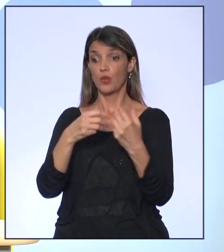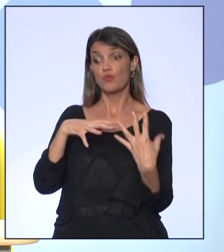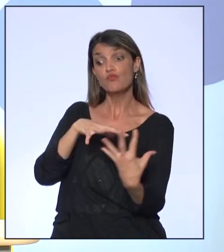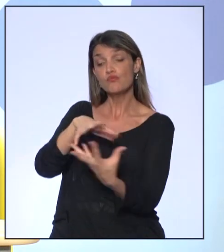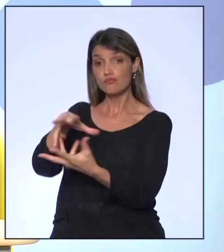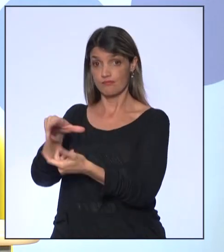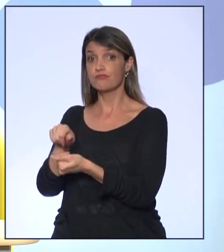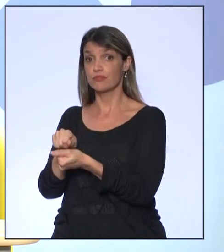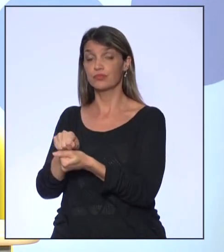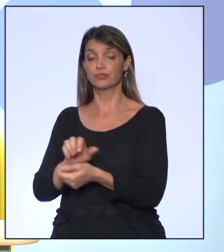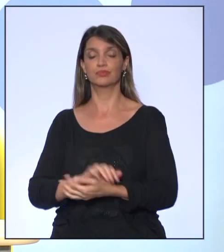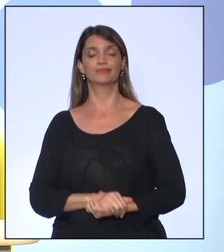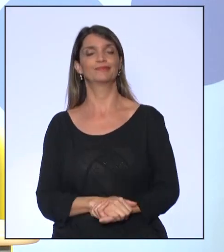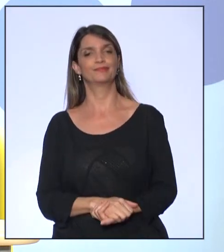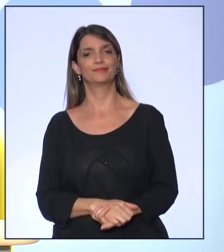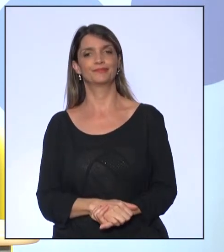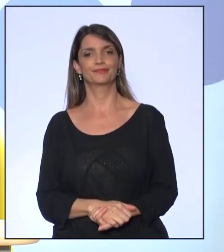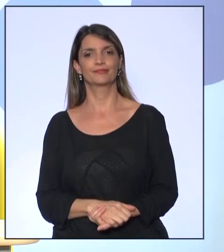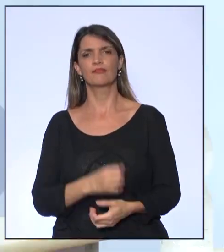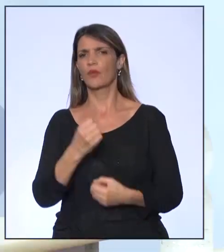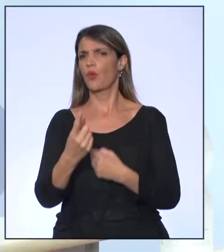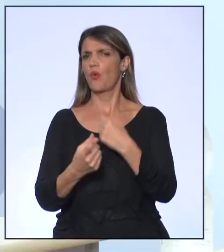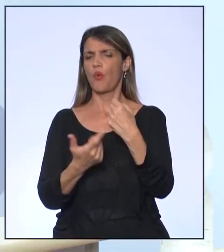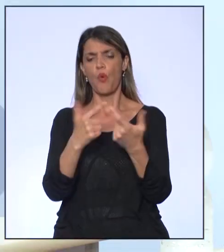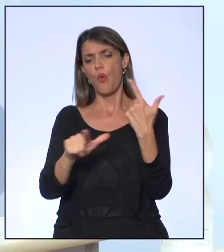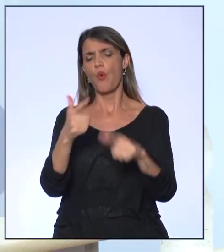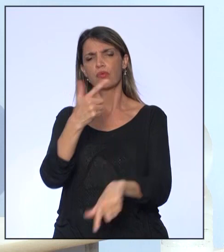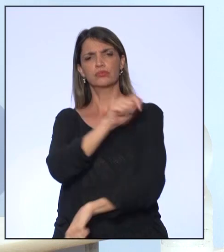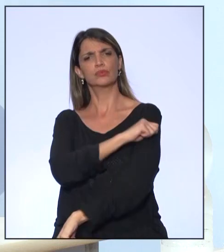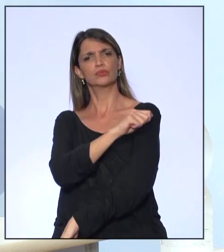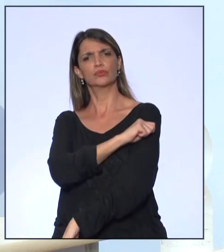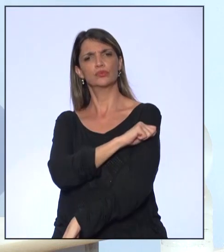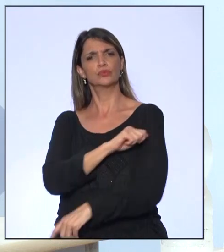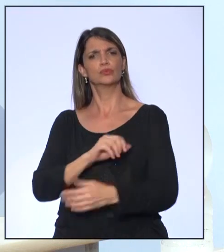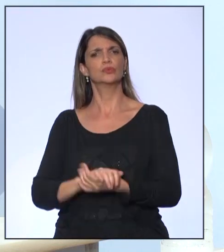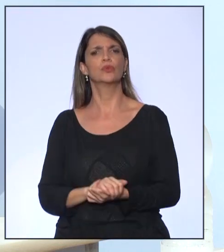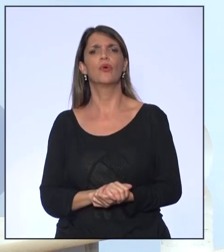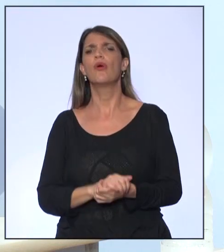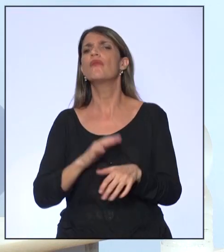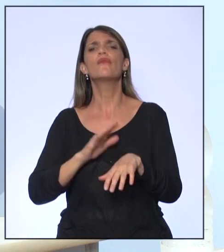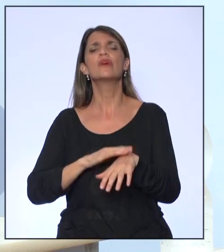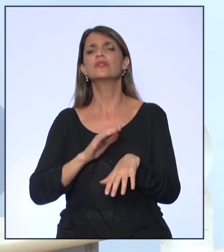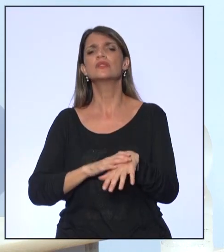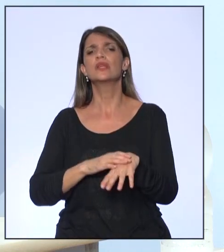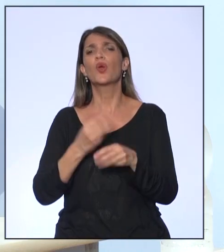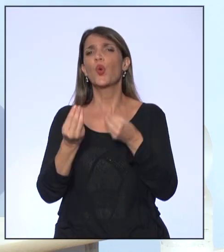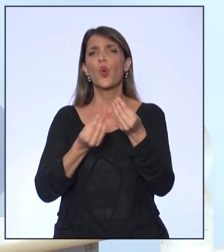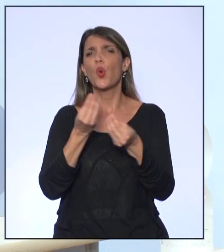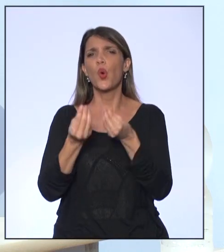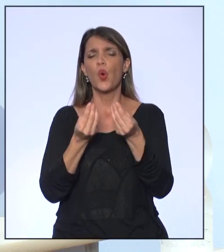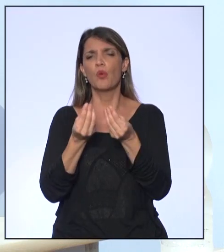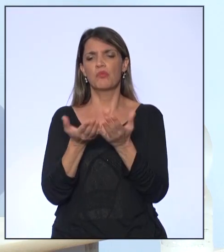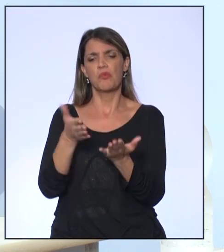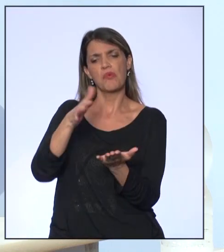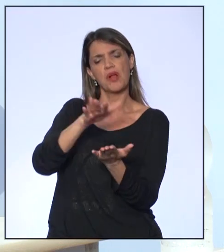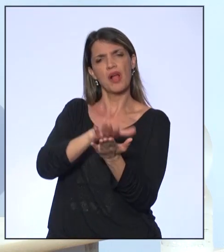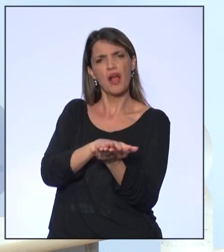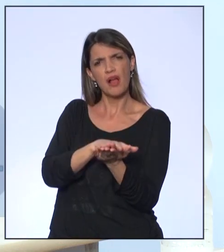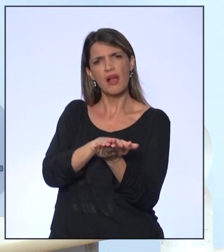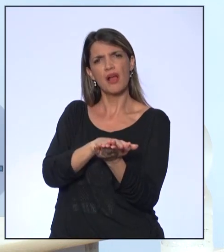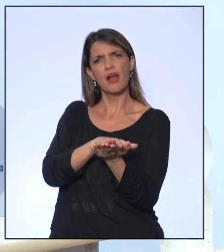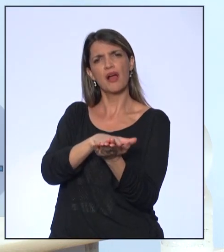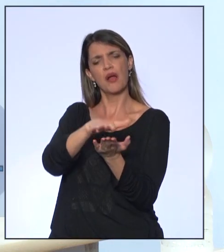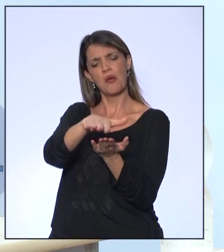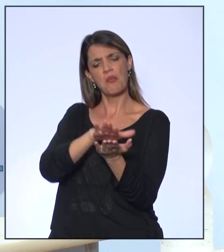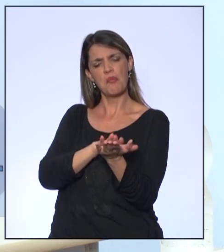tá? Bom, teve outros alunos que perguntaram qual que é o formato para fazer esse trabalho, com capa, com